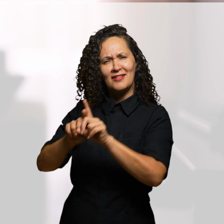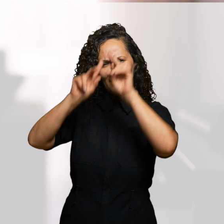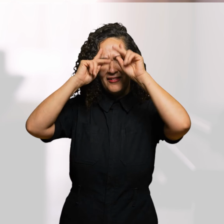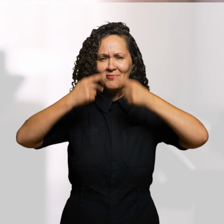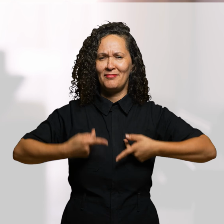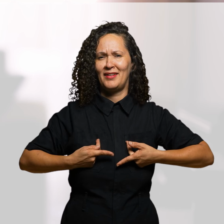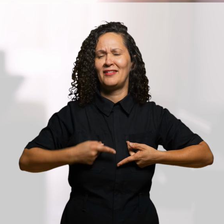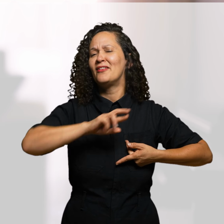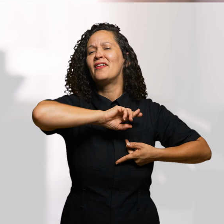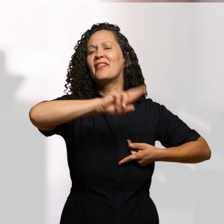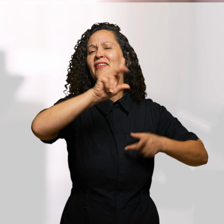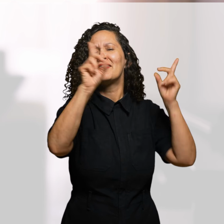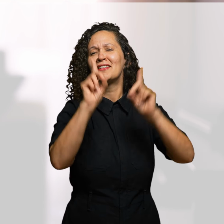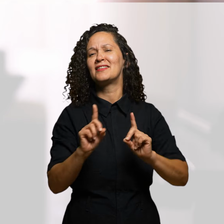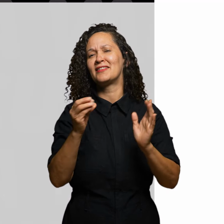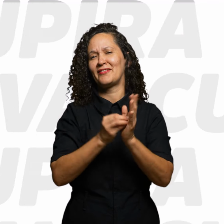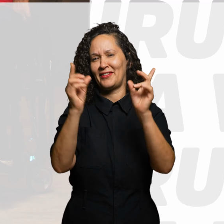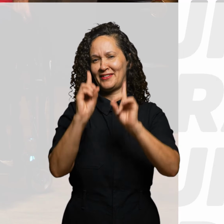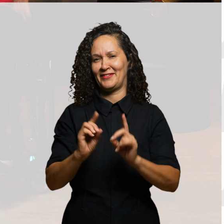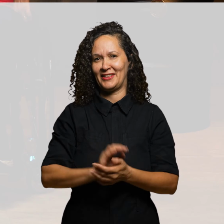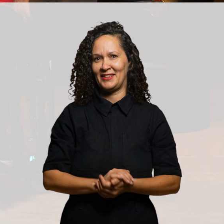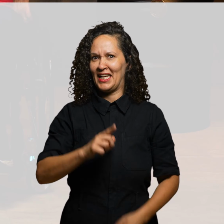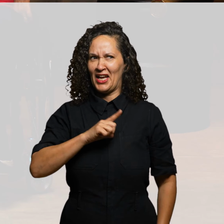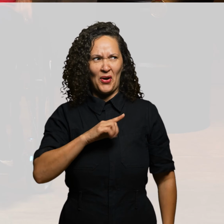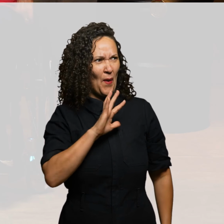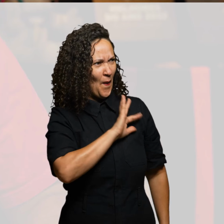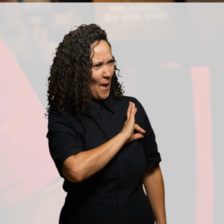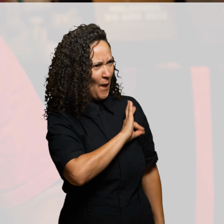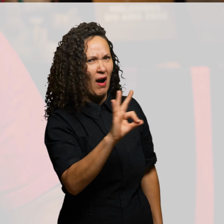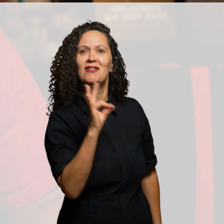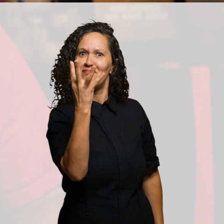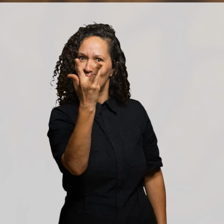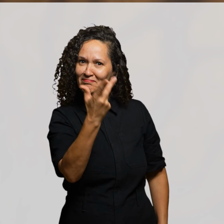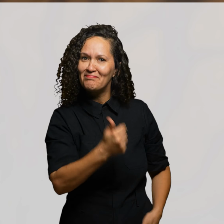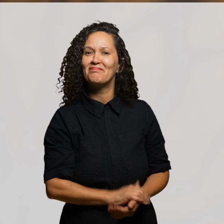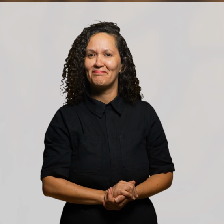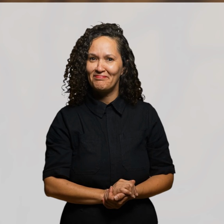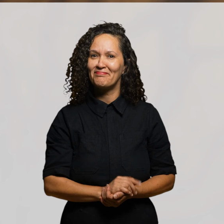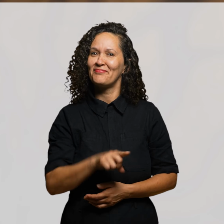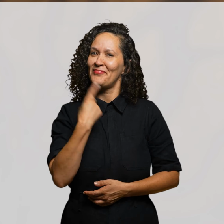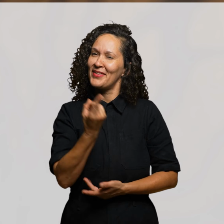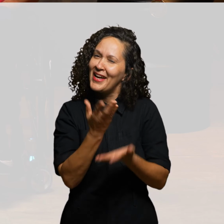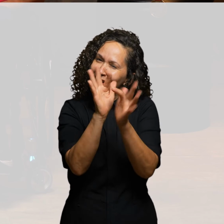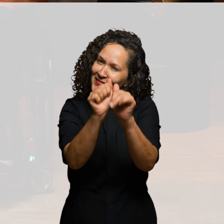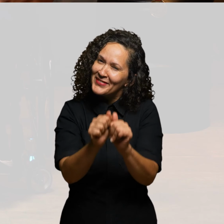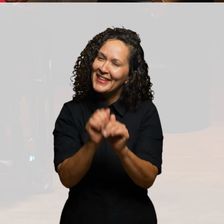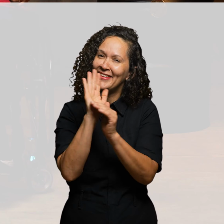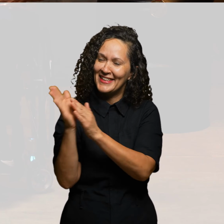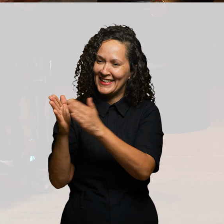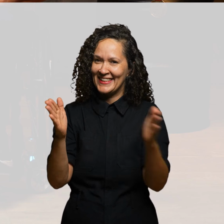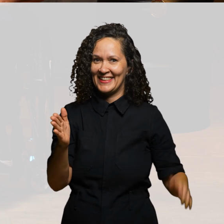humano, não é da deficiência ou da falta dela. entrevistadores não estão. episódio aí? Ué, fantástico. Estamos chegando no fim da série.